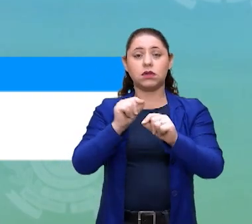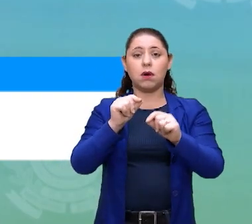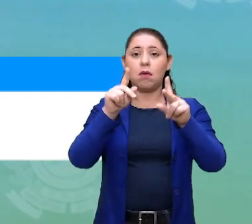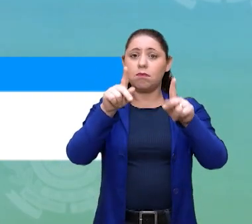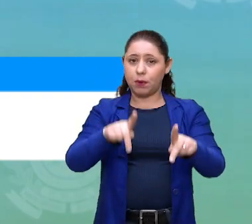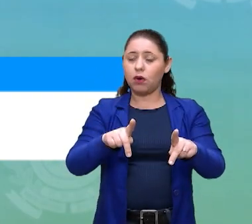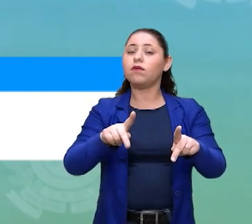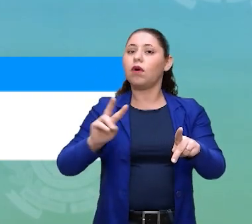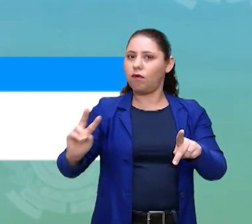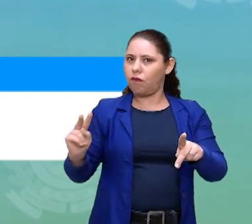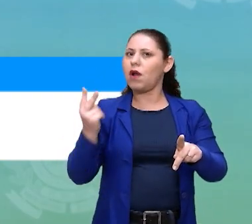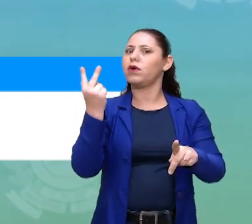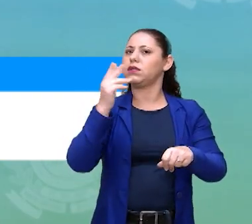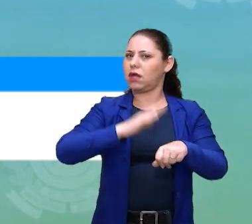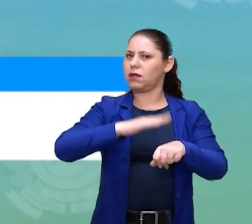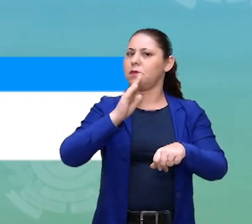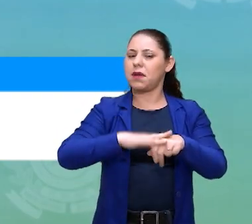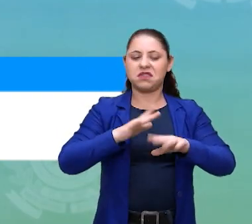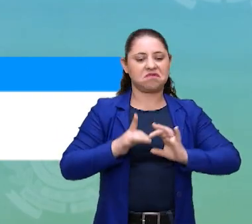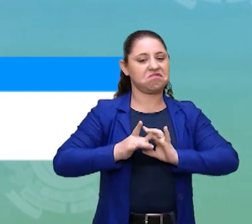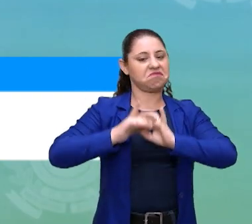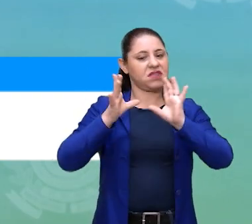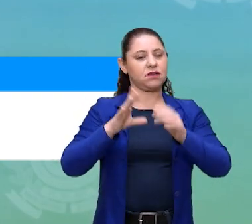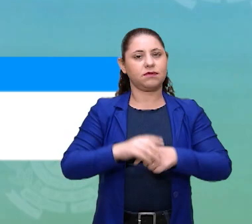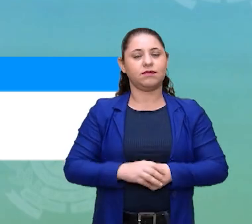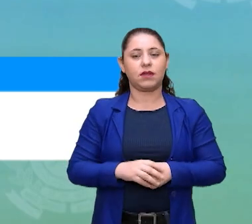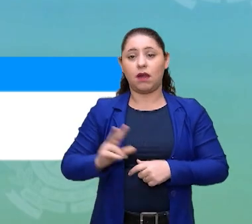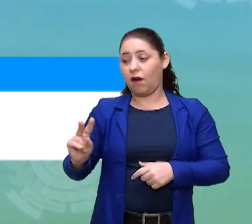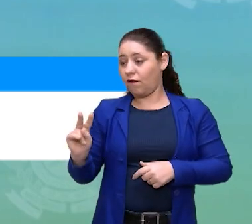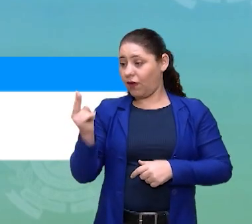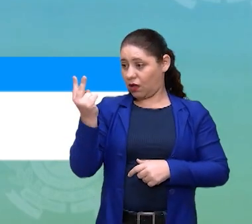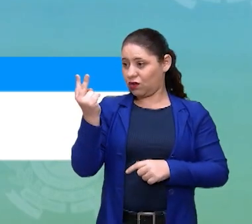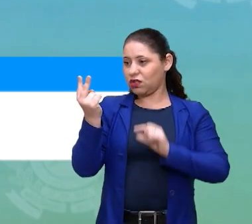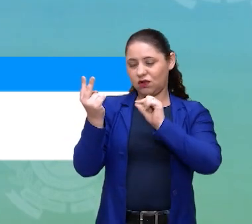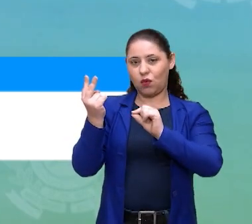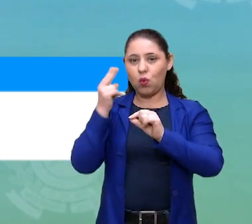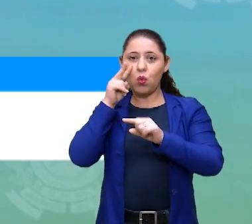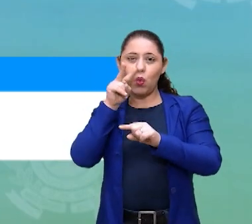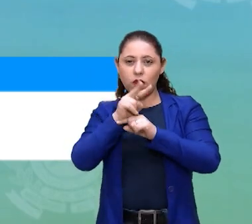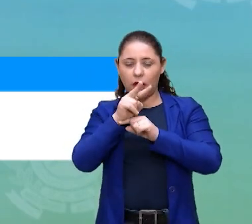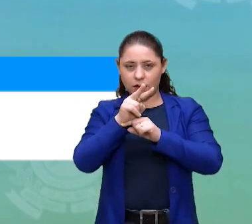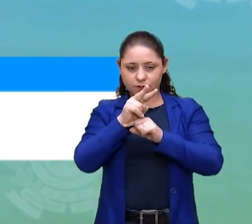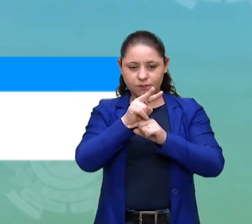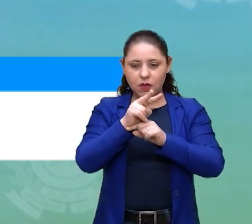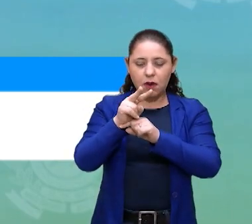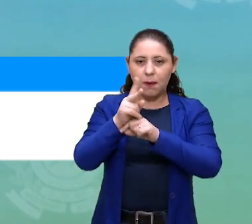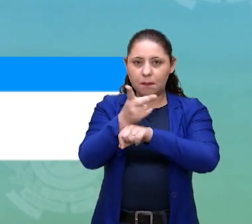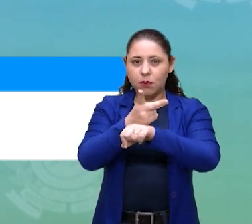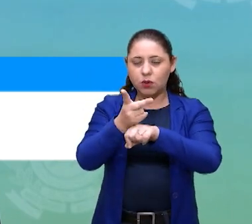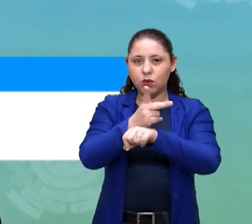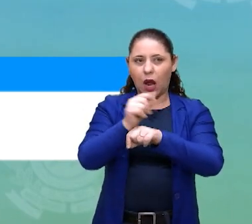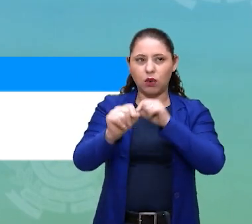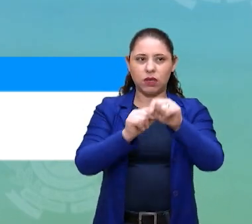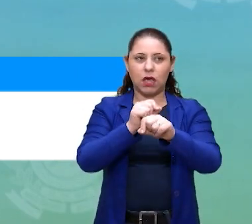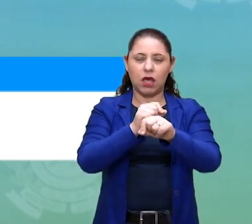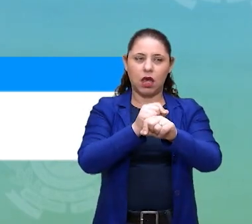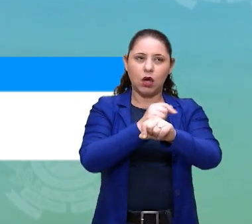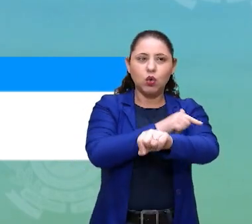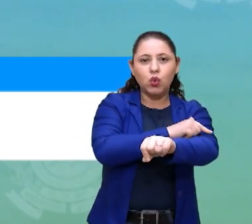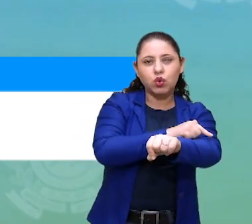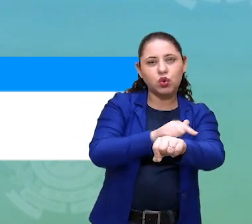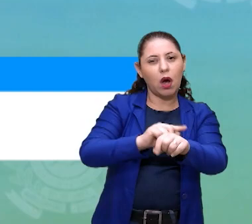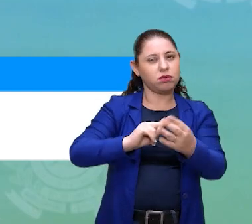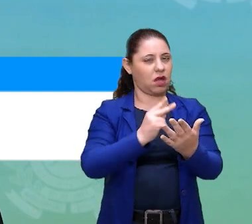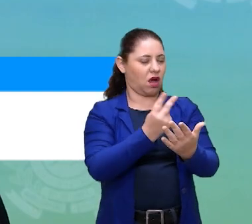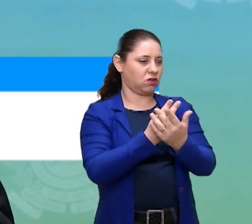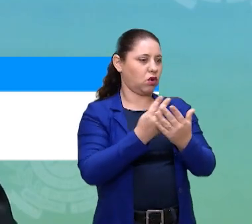tem visto que o povo tem valorizado mais a sua liberdade e nessa valorização tem se cuidado, tem procurado a rever